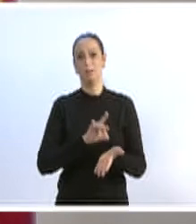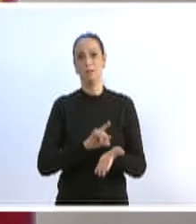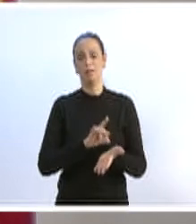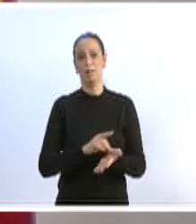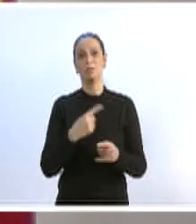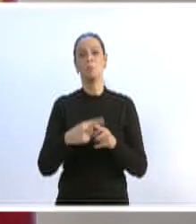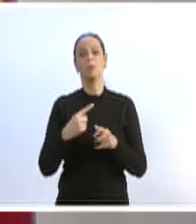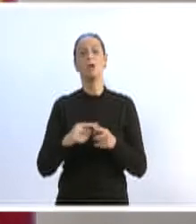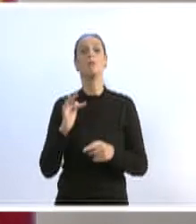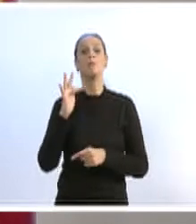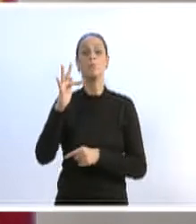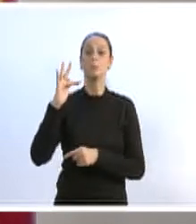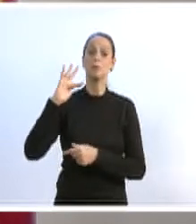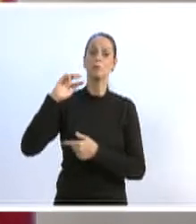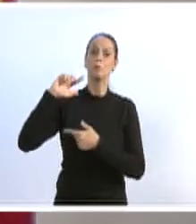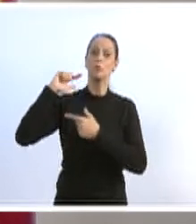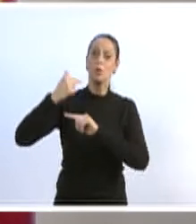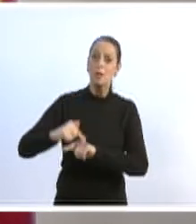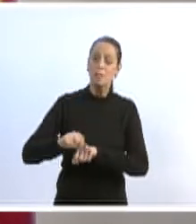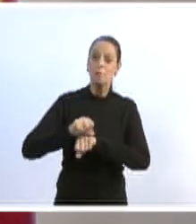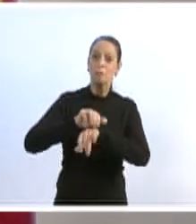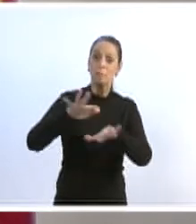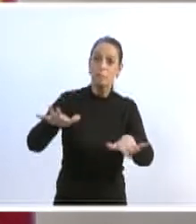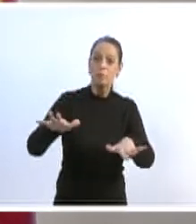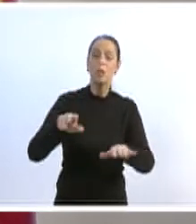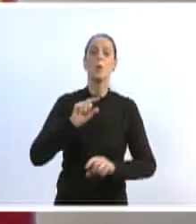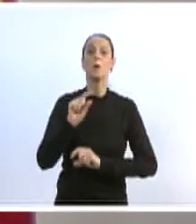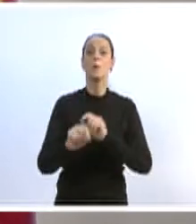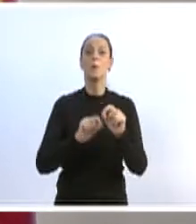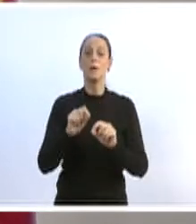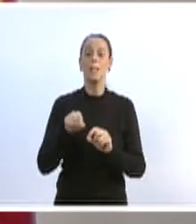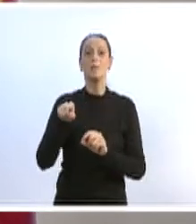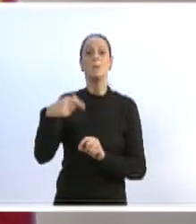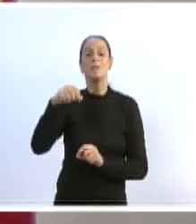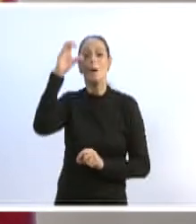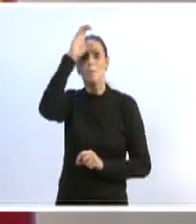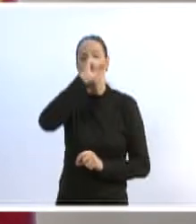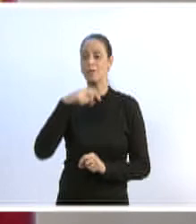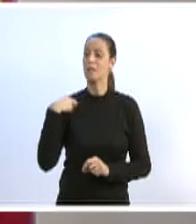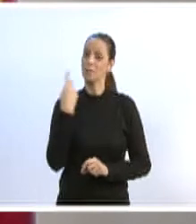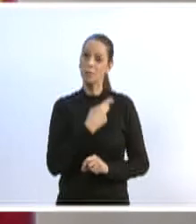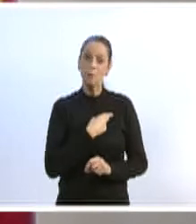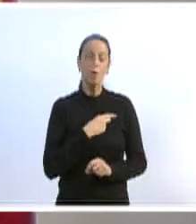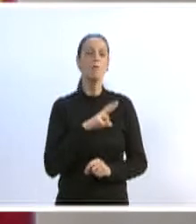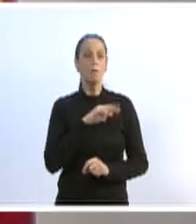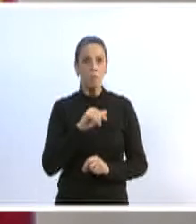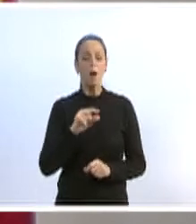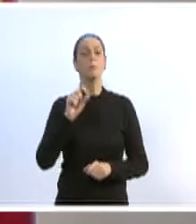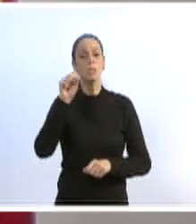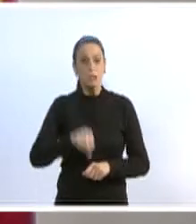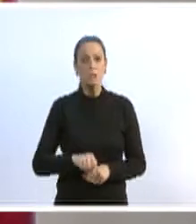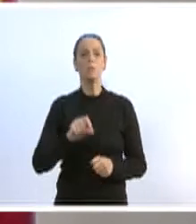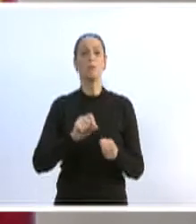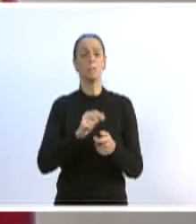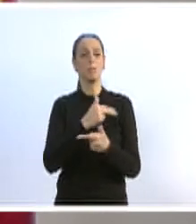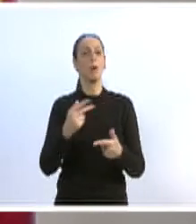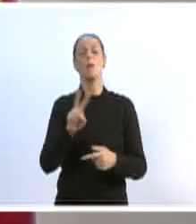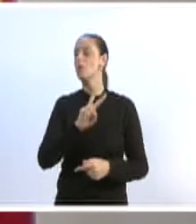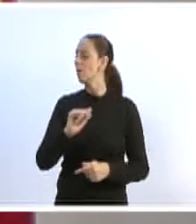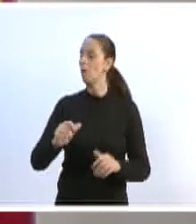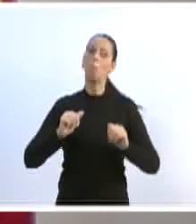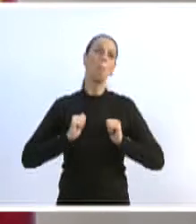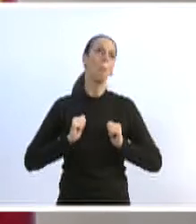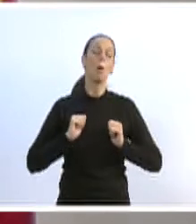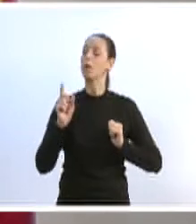futuras gerações que é o pecado da omissão e esta casa com certeza não vai se omitir na discussão